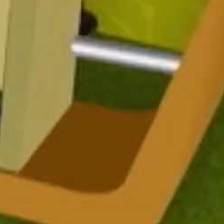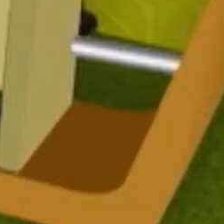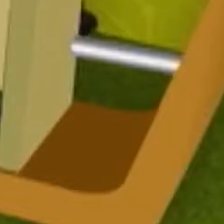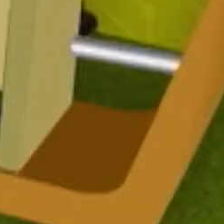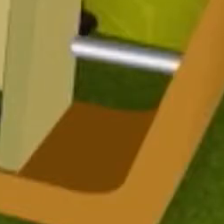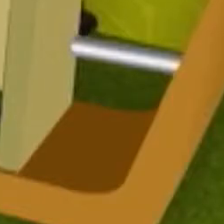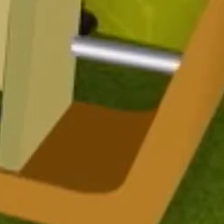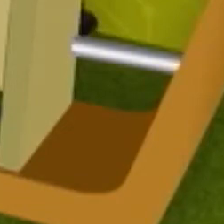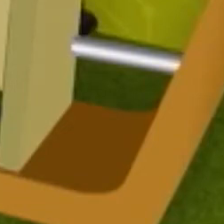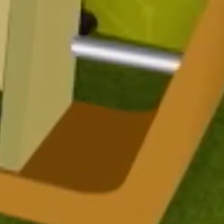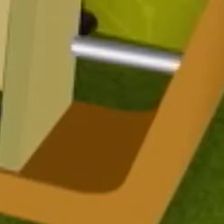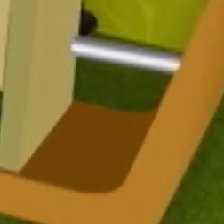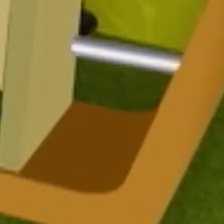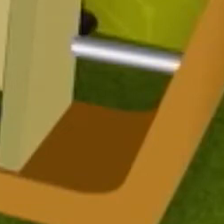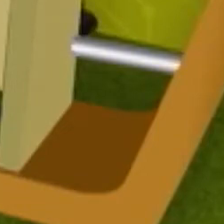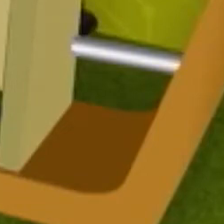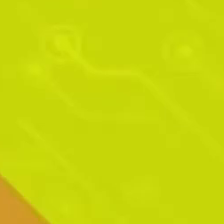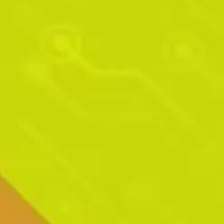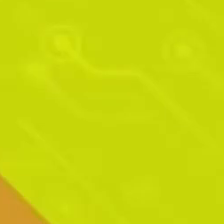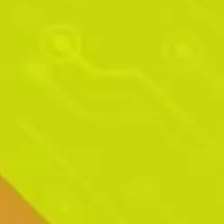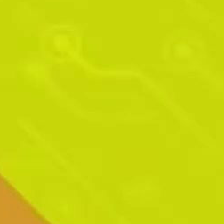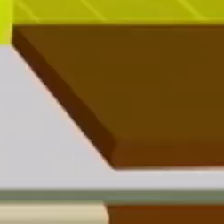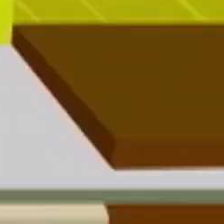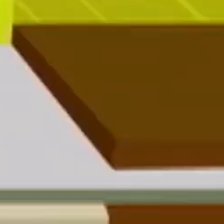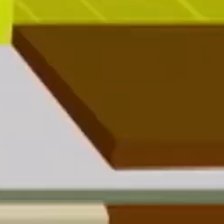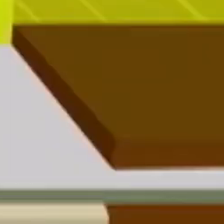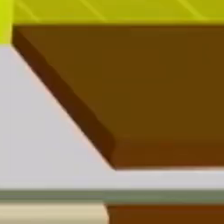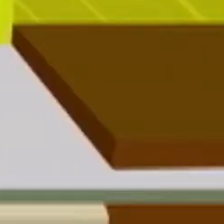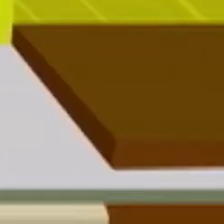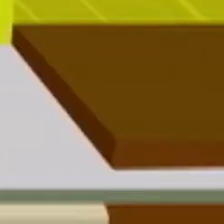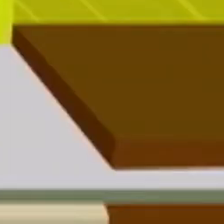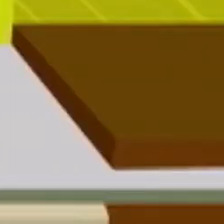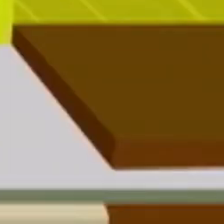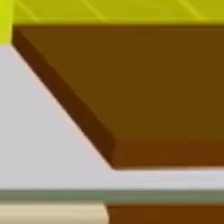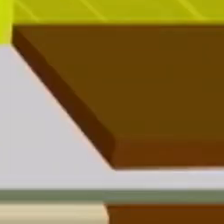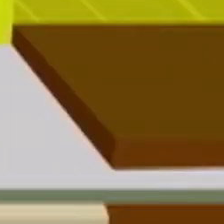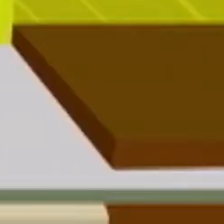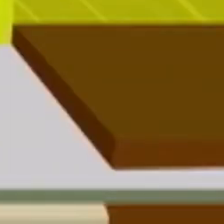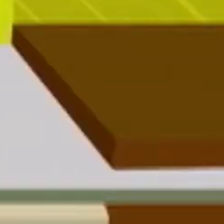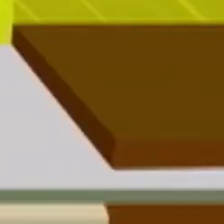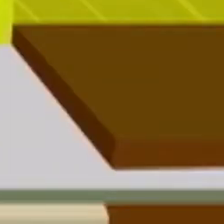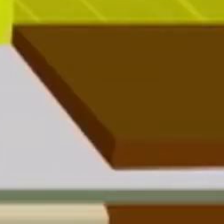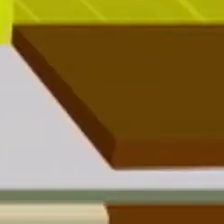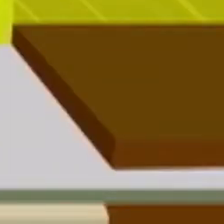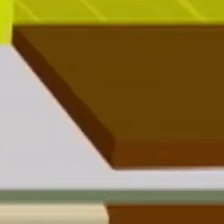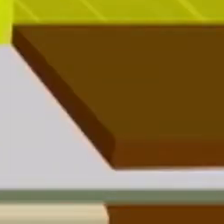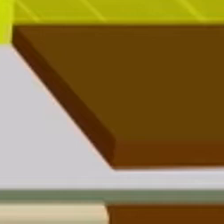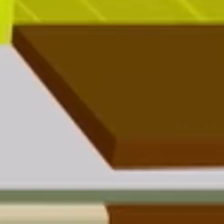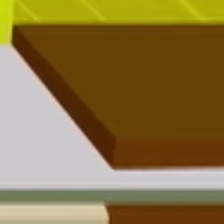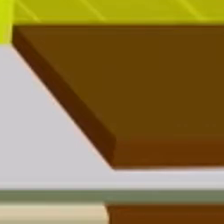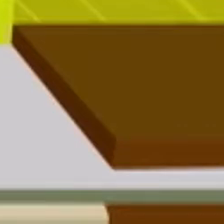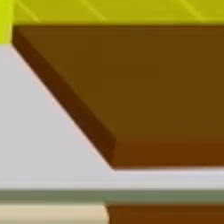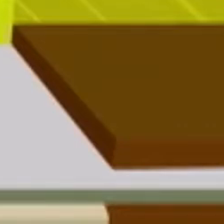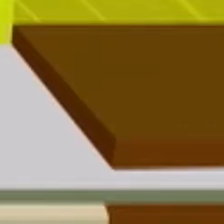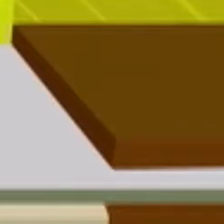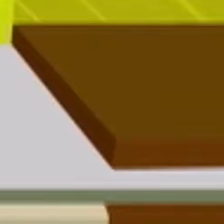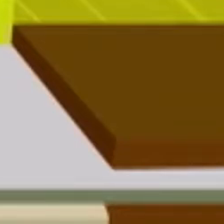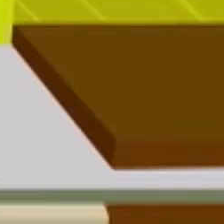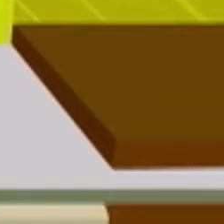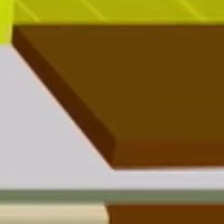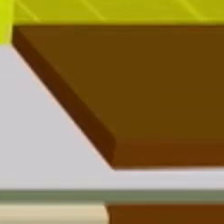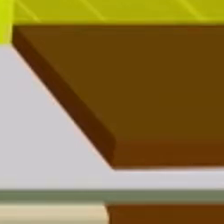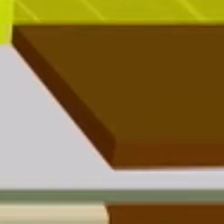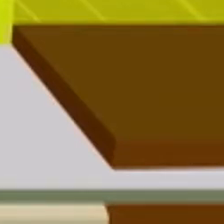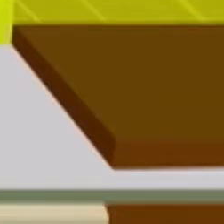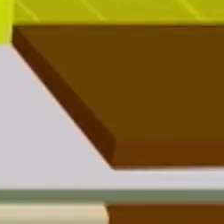Olá, Oi, somos a dupla RAI. e Tech. Estaremos novamente com vocês nas aulas de Economia Regional. Nesta